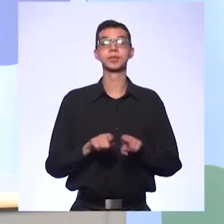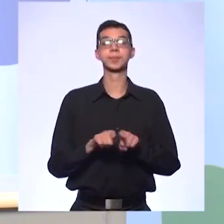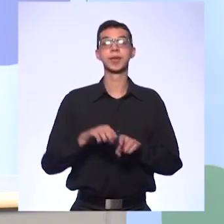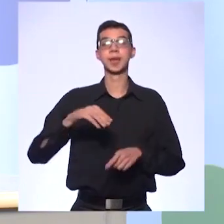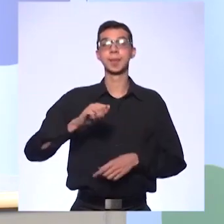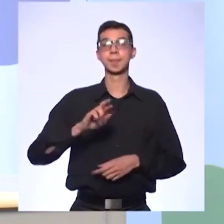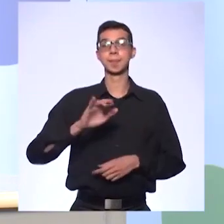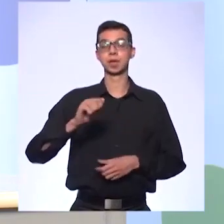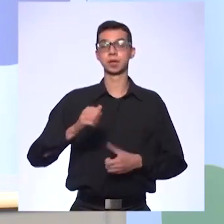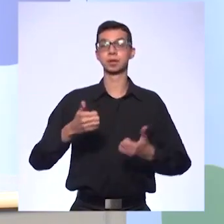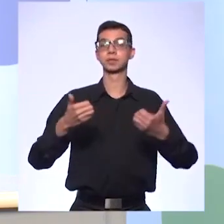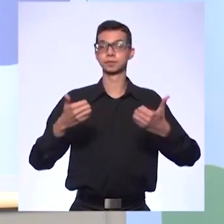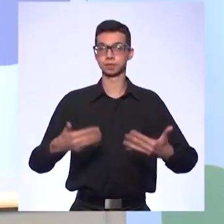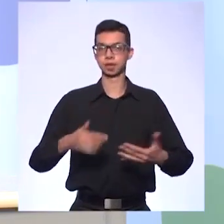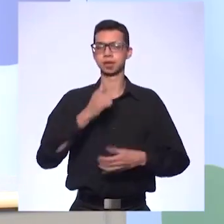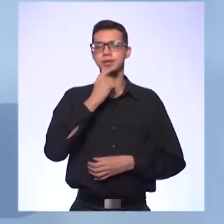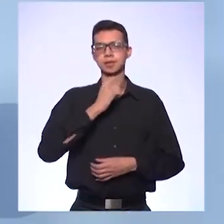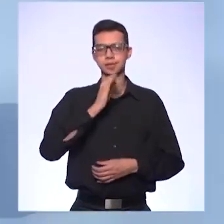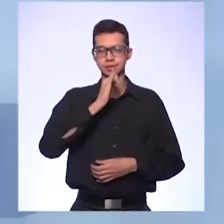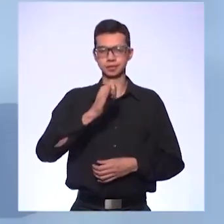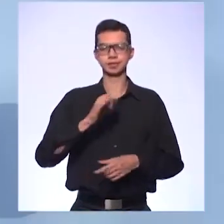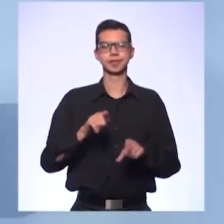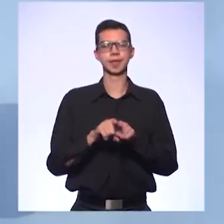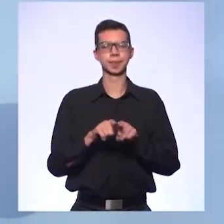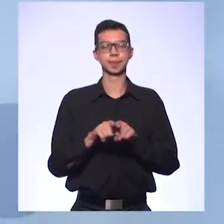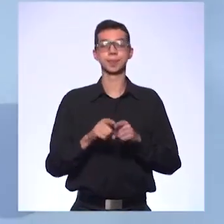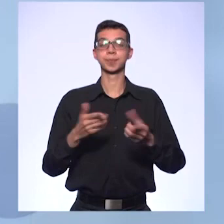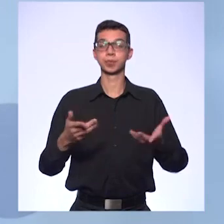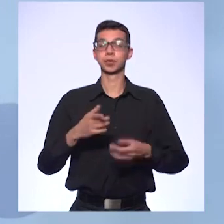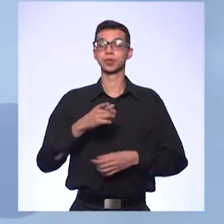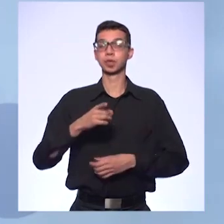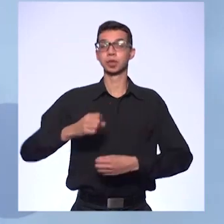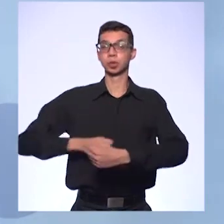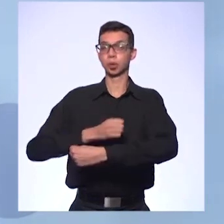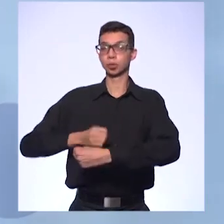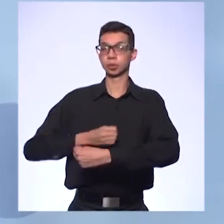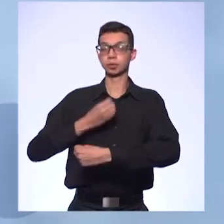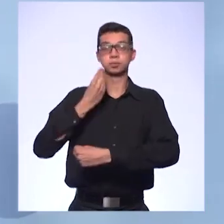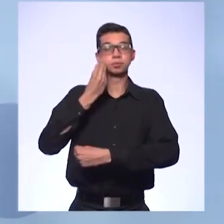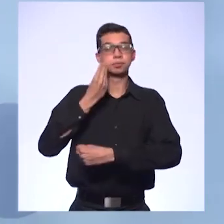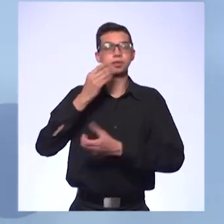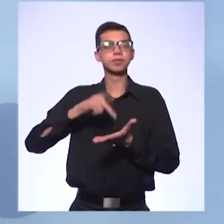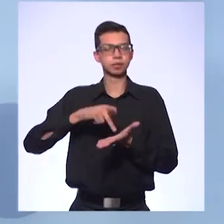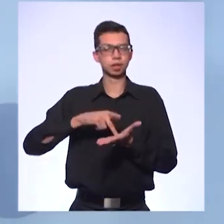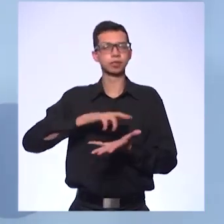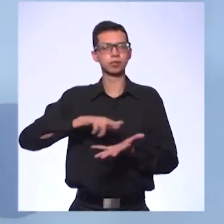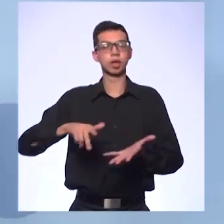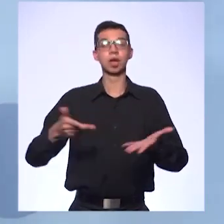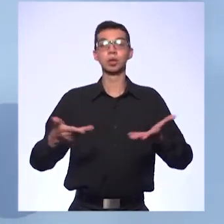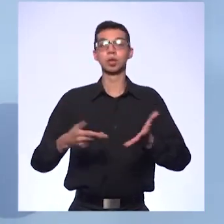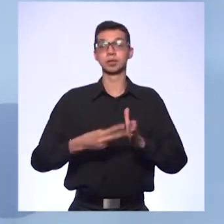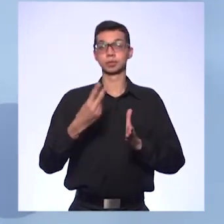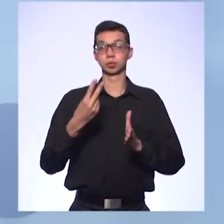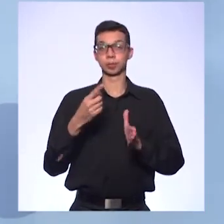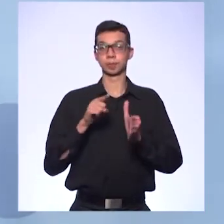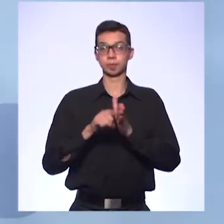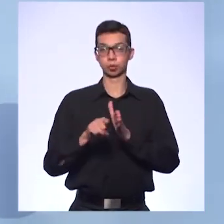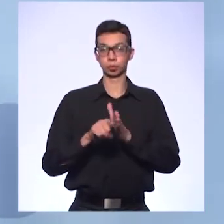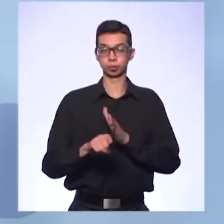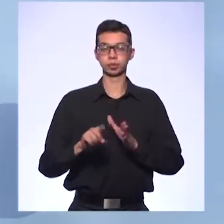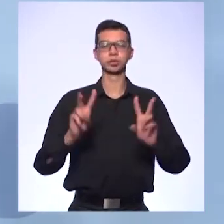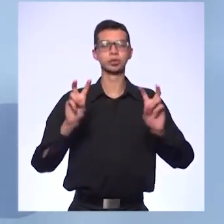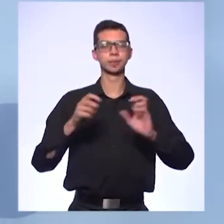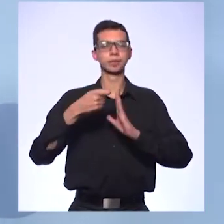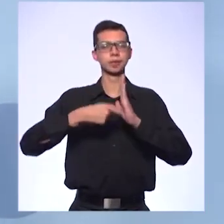in cuisine. Então, olha só, então você quando está cozinhando, você faz vários experimentos também, né? Agora eu tenho outra pergunta para vocês sobre o texto.